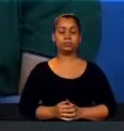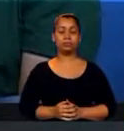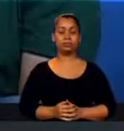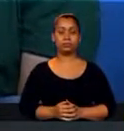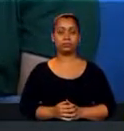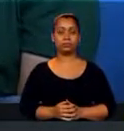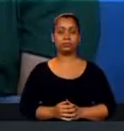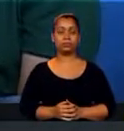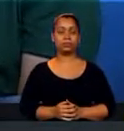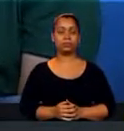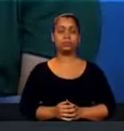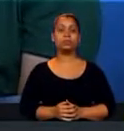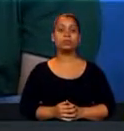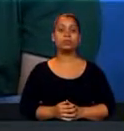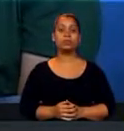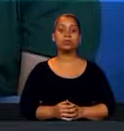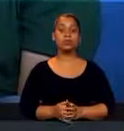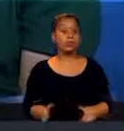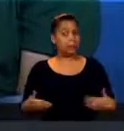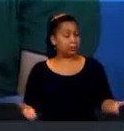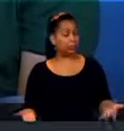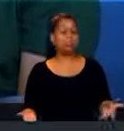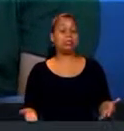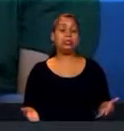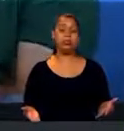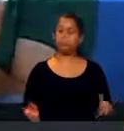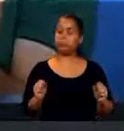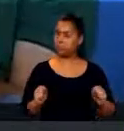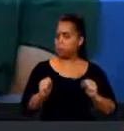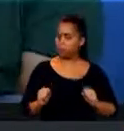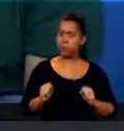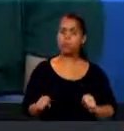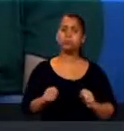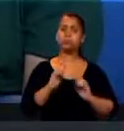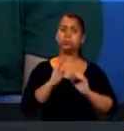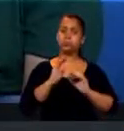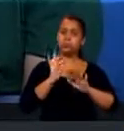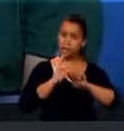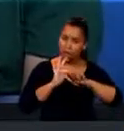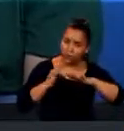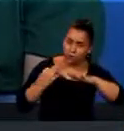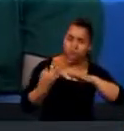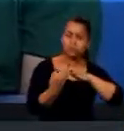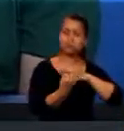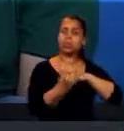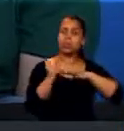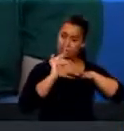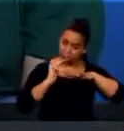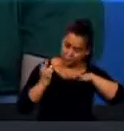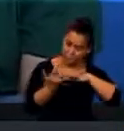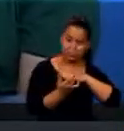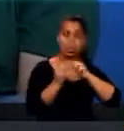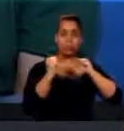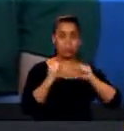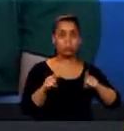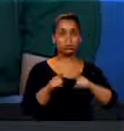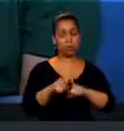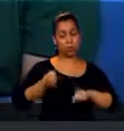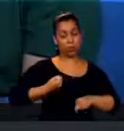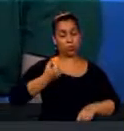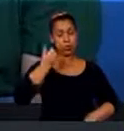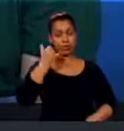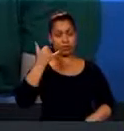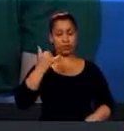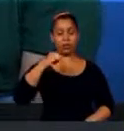www.ama Rio Preto também, né, e pode buscar pelas redes sociais, tem meu telefone, se quiser entrar em